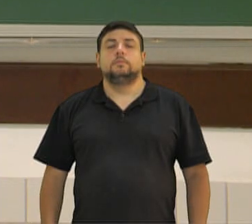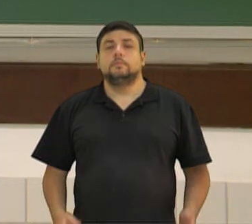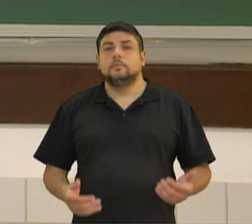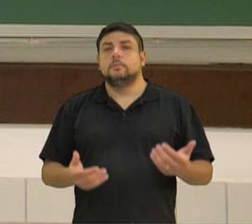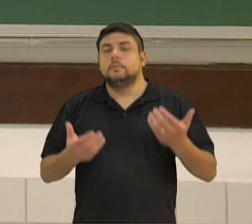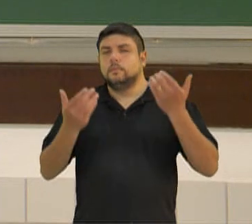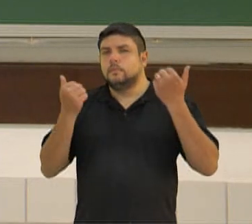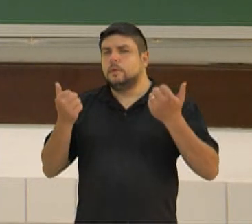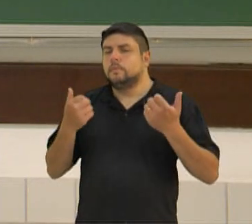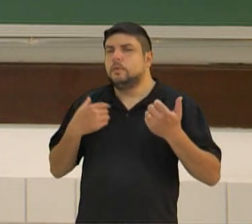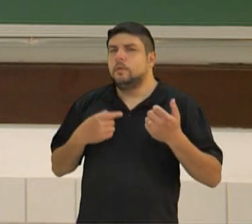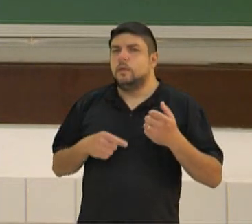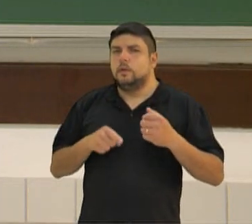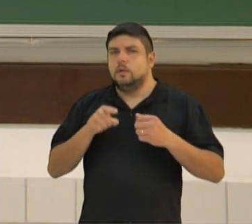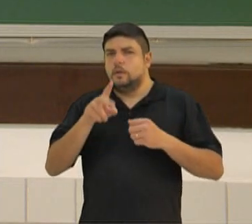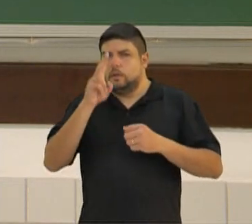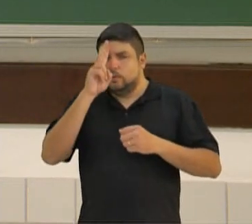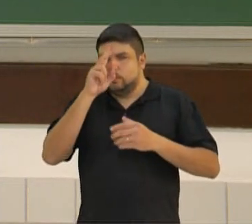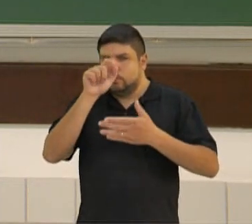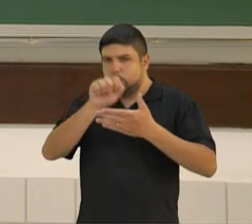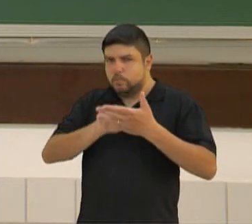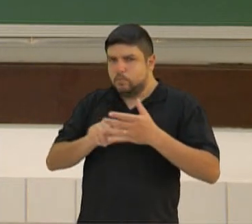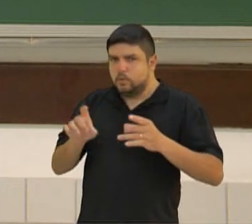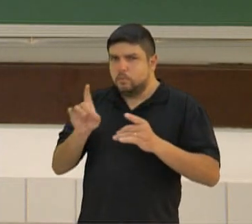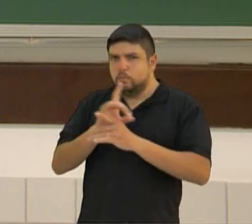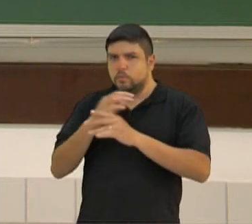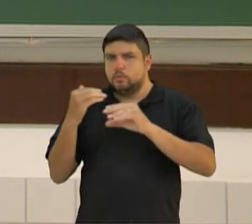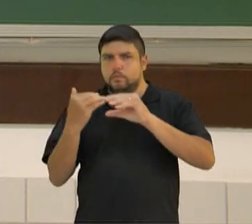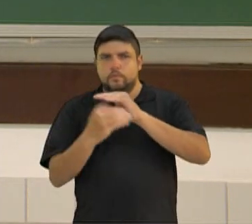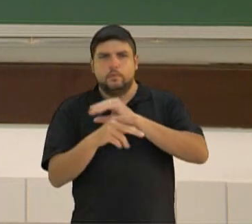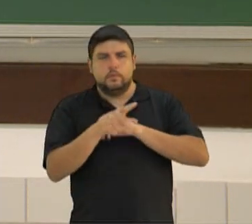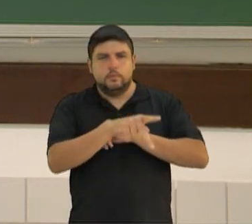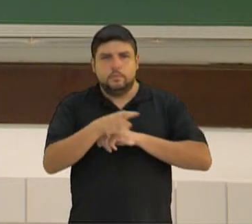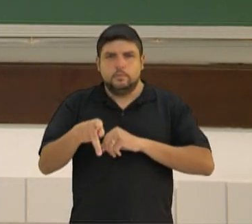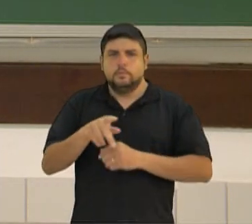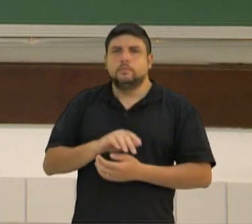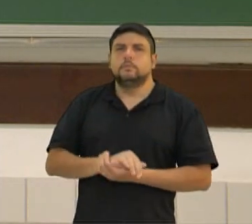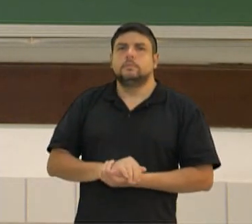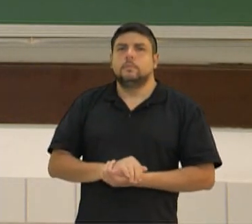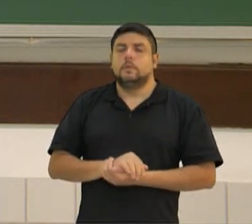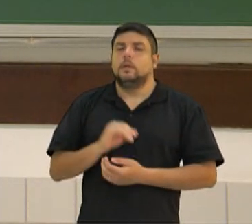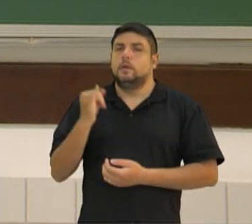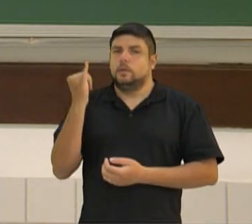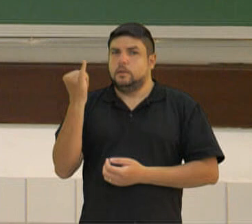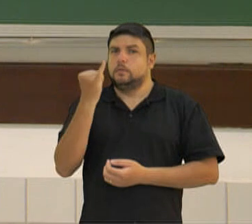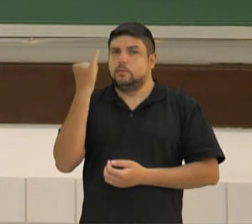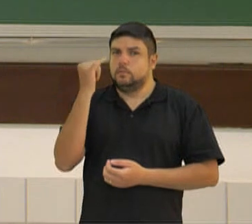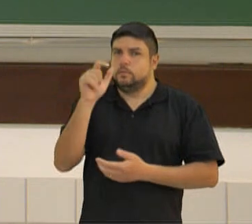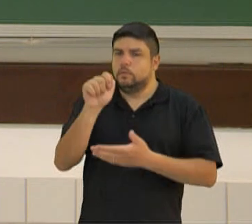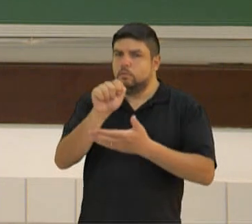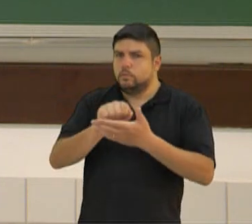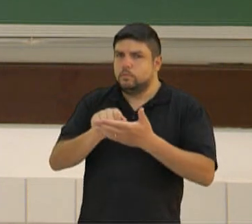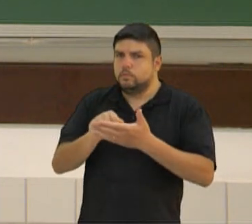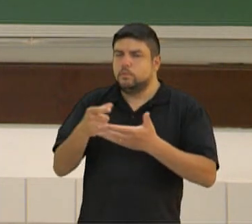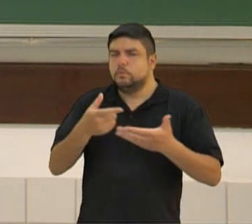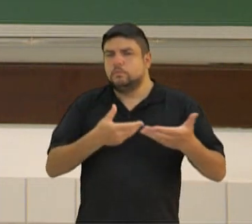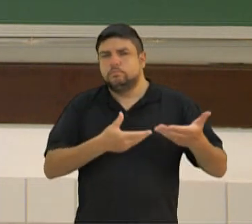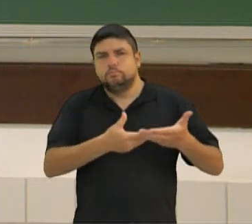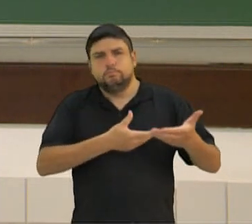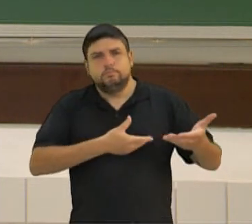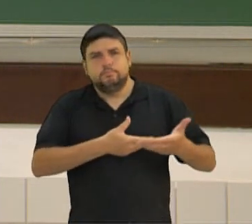Vamos lá, não deixe de entregar essa atividade ao seu professor, tá? É muito importante a sua